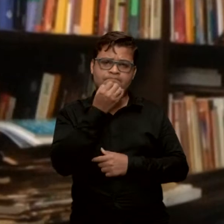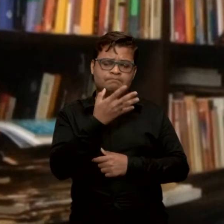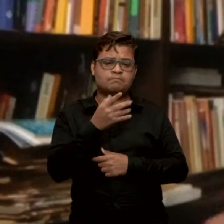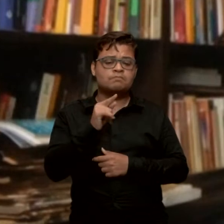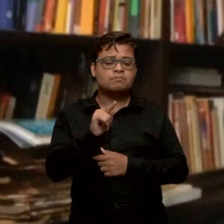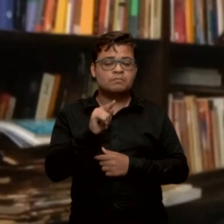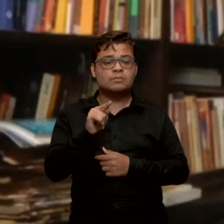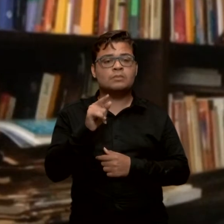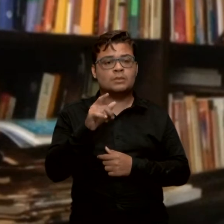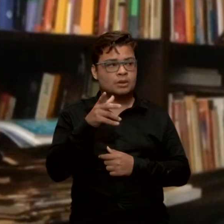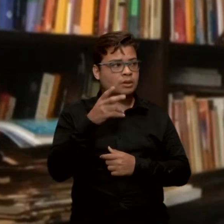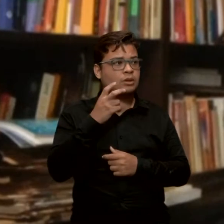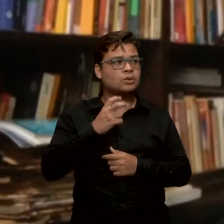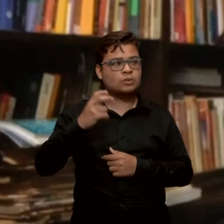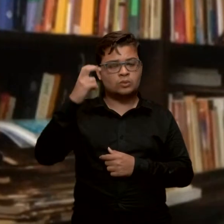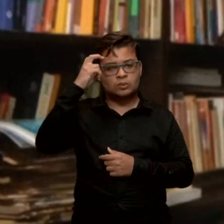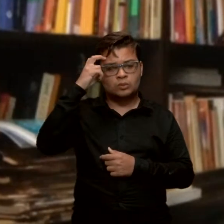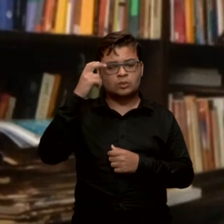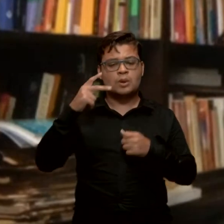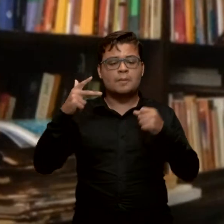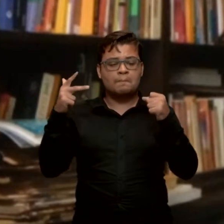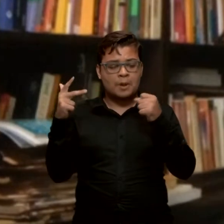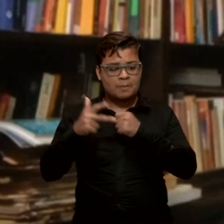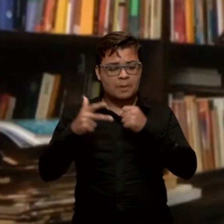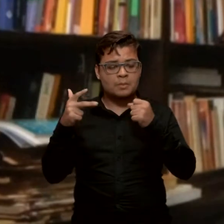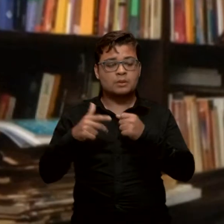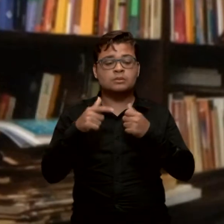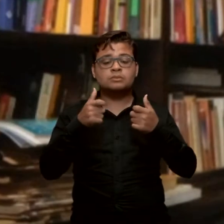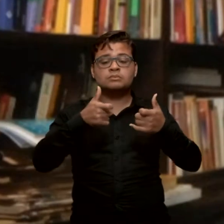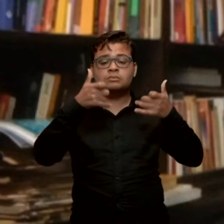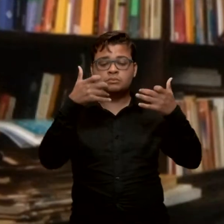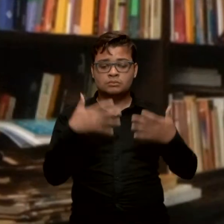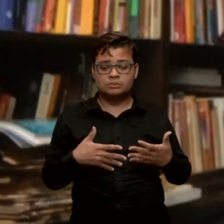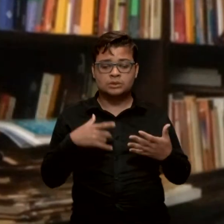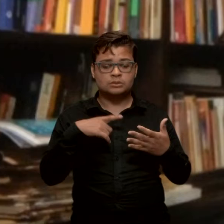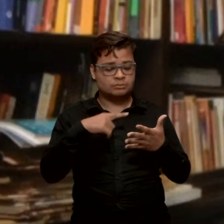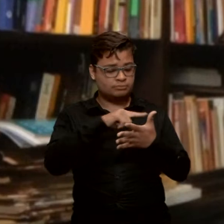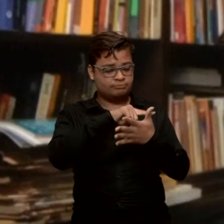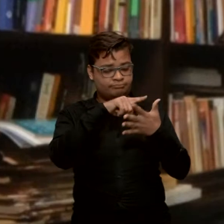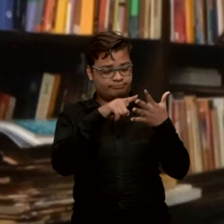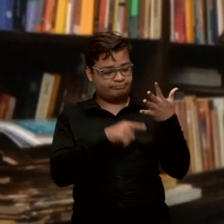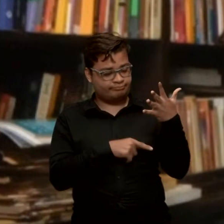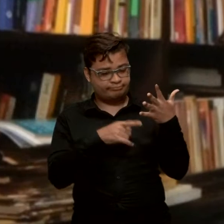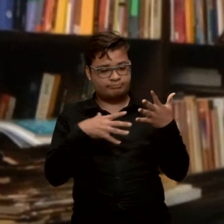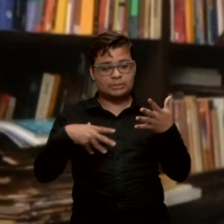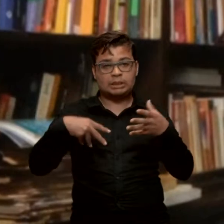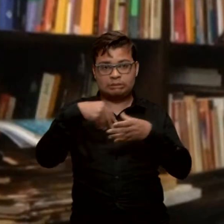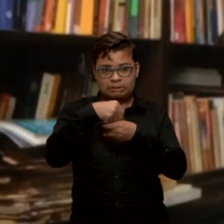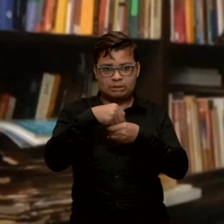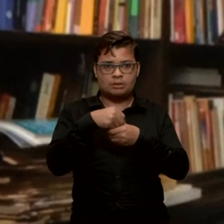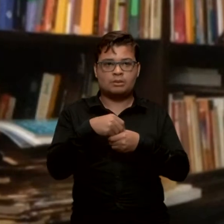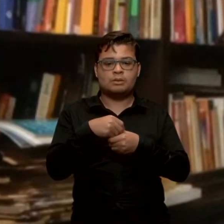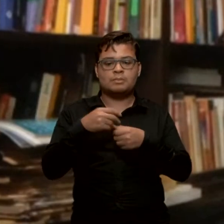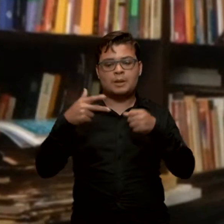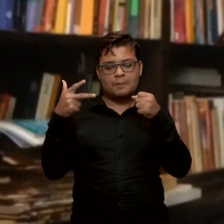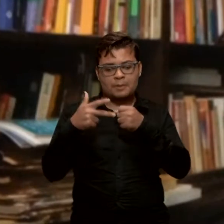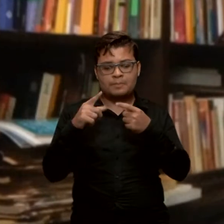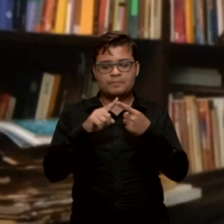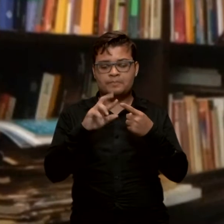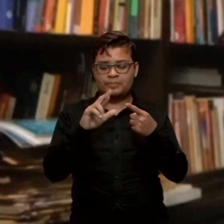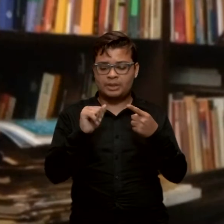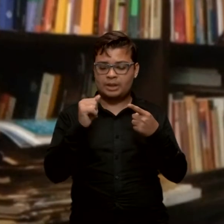dentro da cultura hip hop, algo se fala assim que existem 5 elementos que a compõem, né? Então, seria o